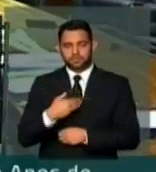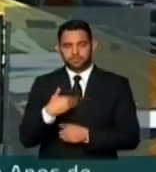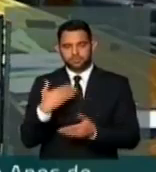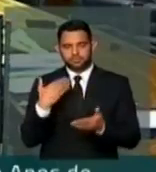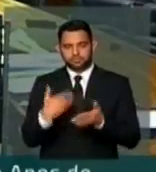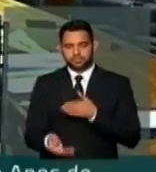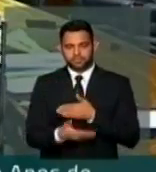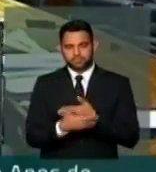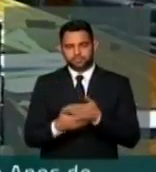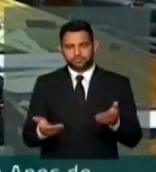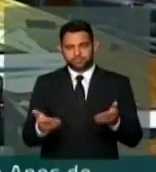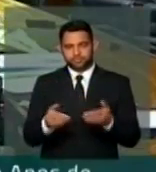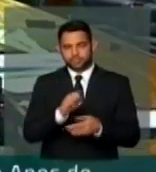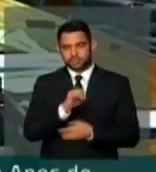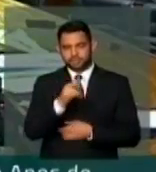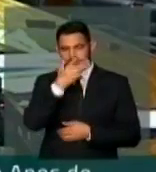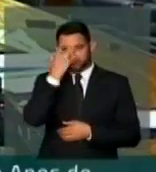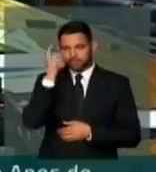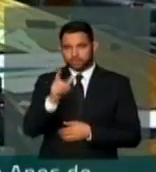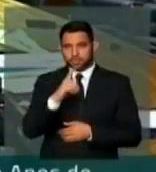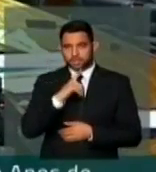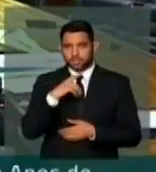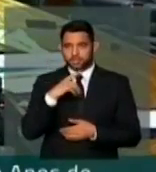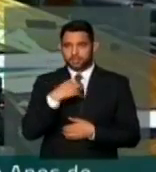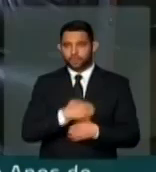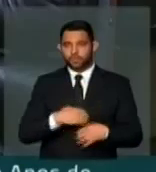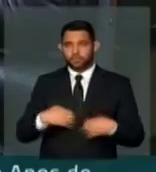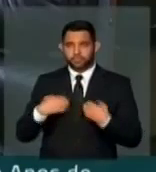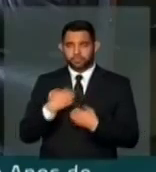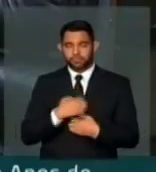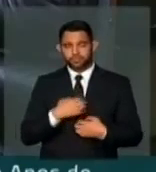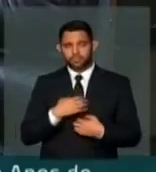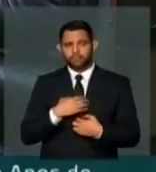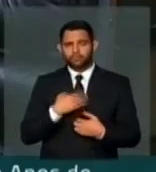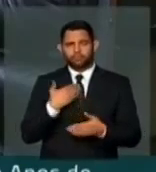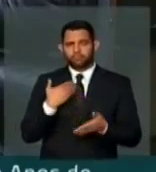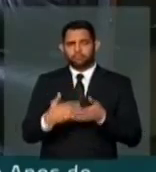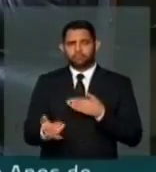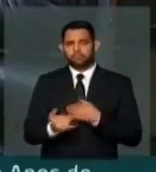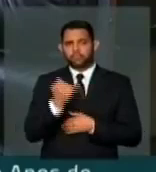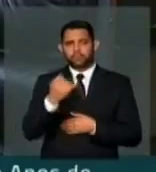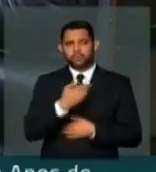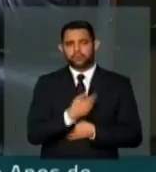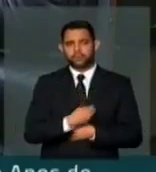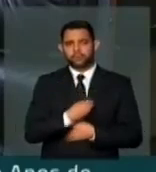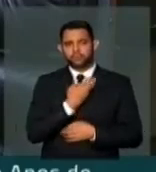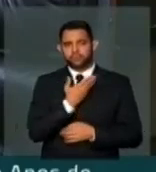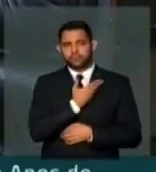perdido. Se o cidadão tem esse comportamento, que me importa o Estado?